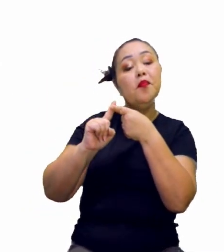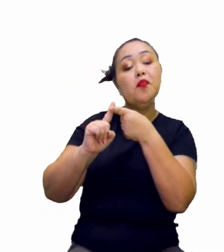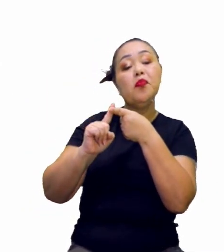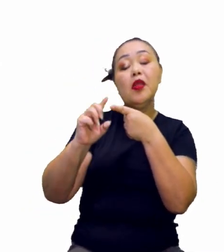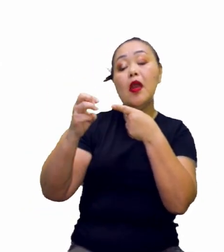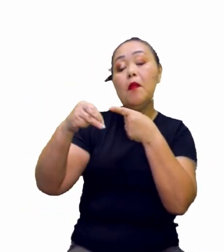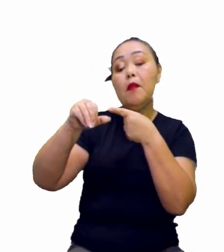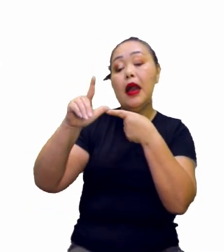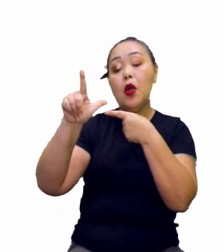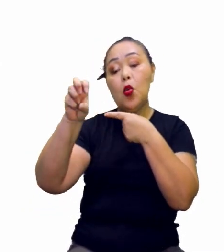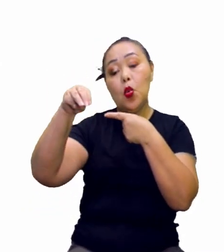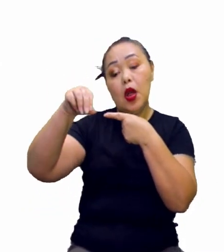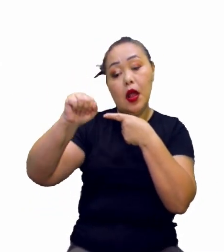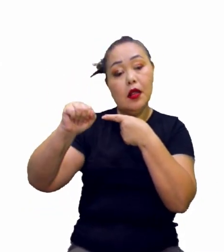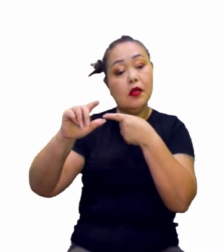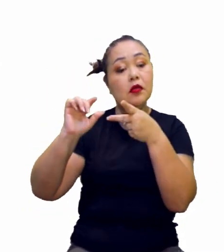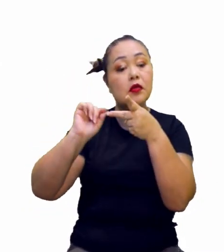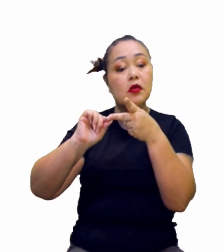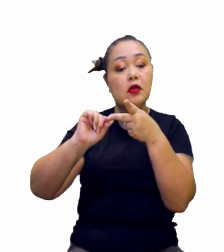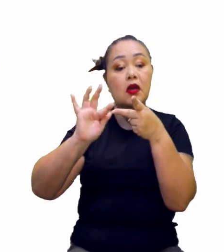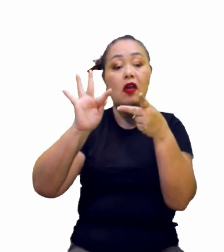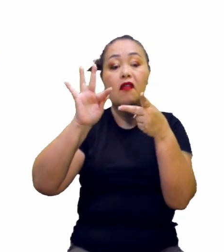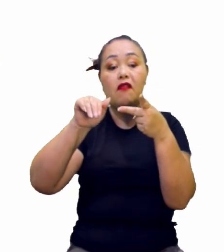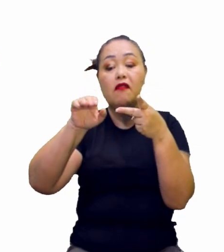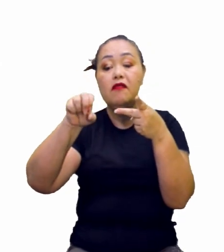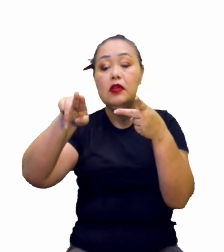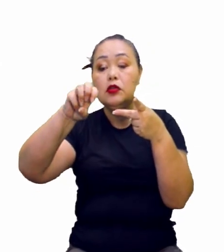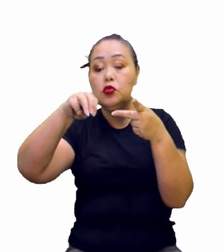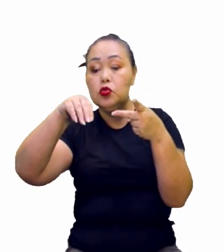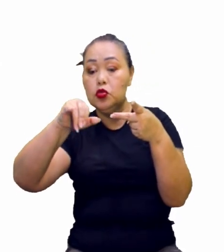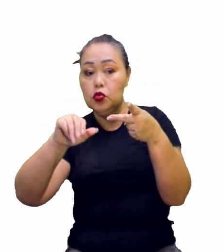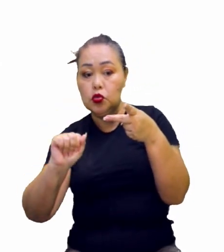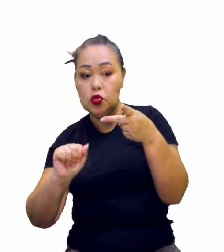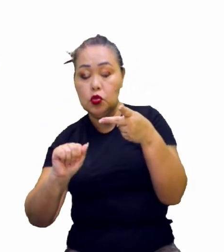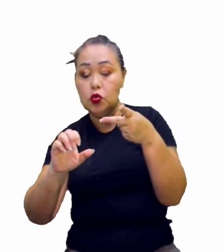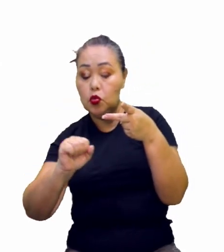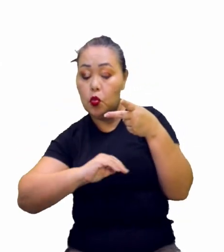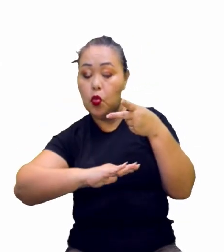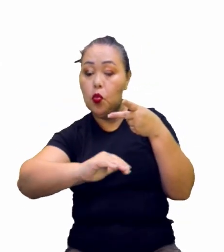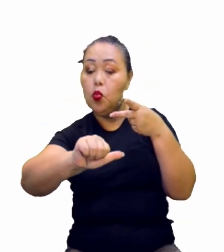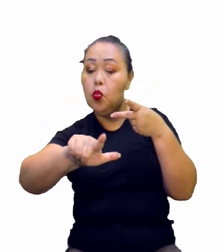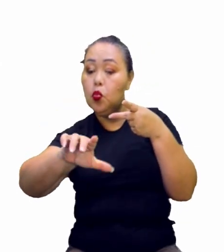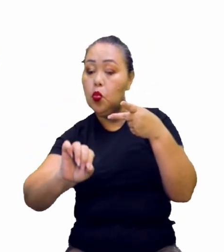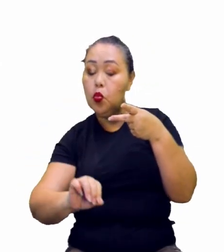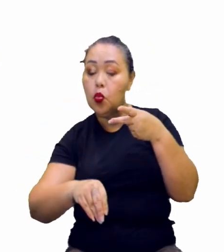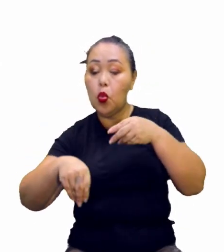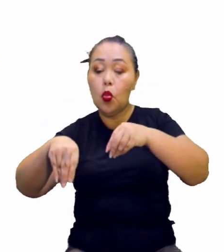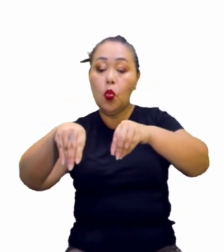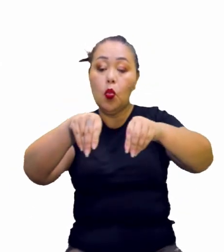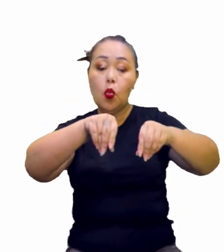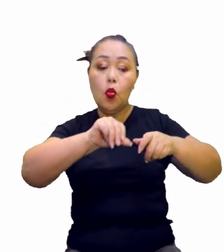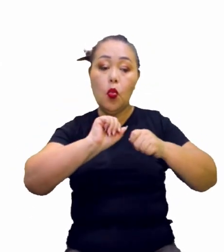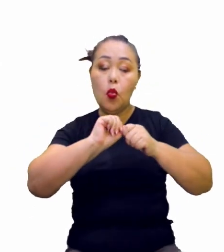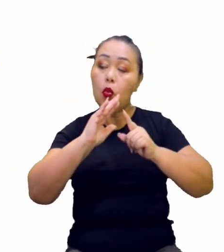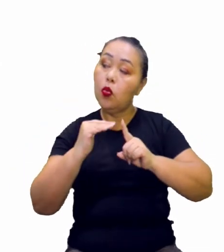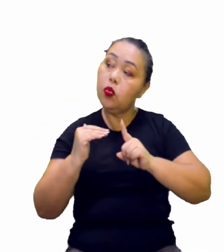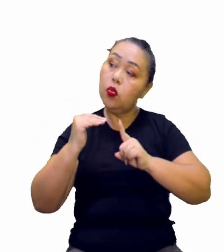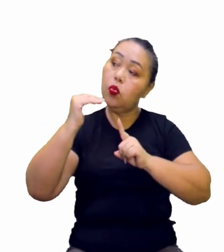macroclima, fitofisionomia, solo, altitude,